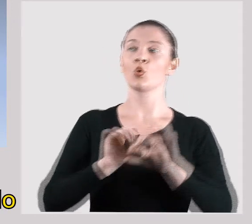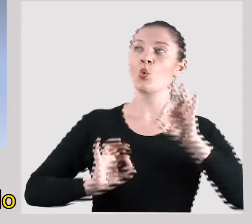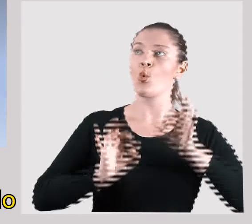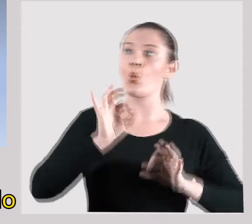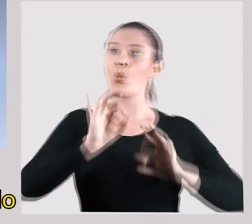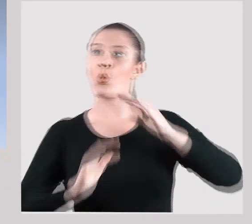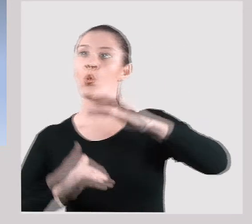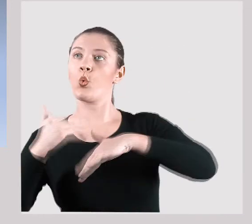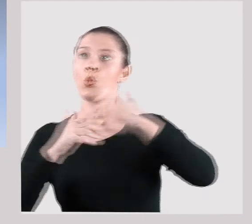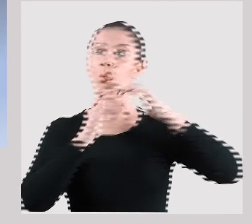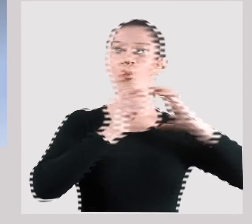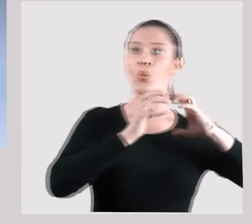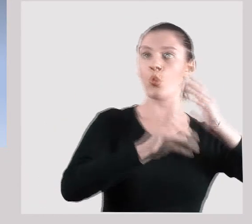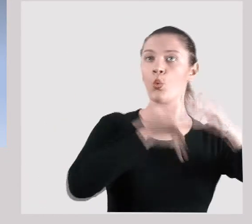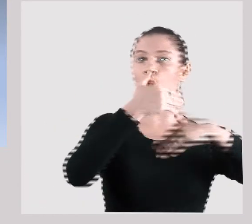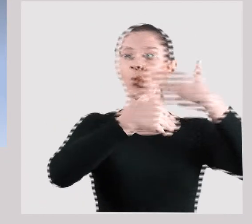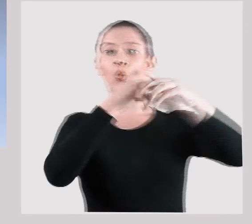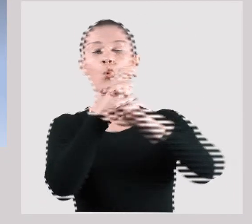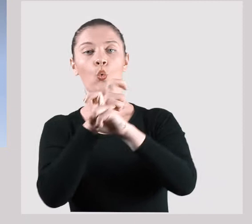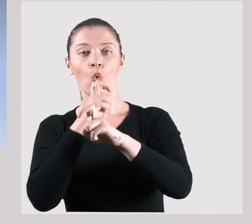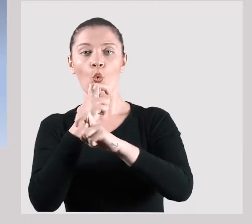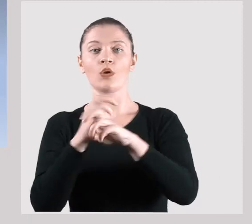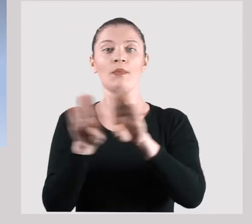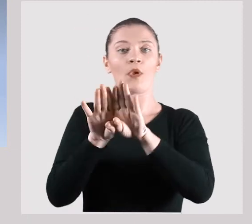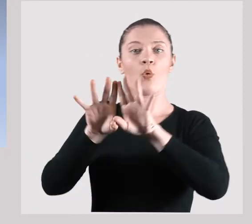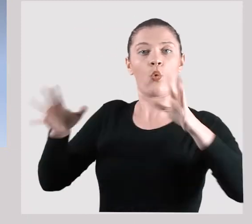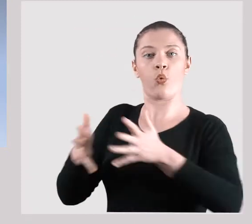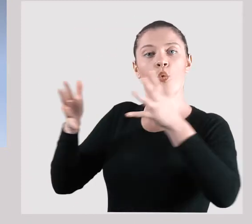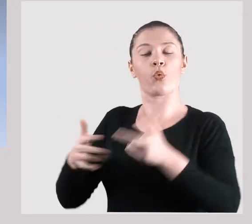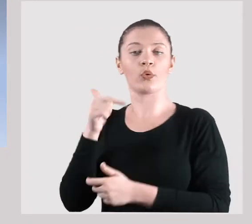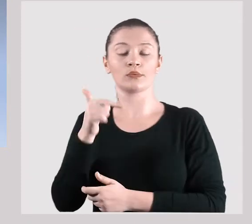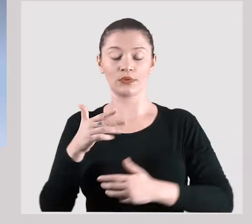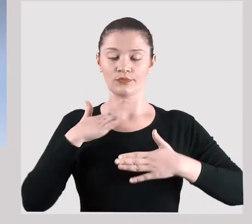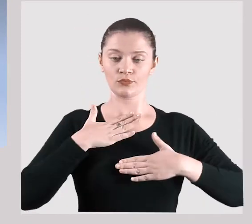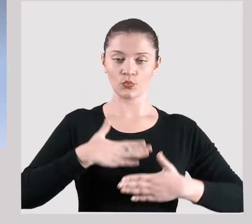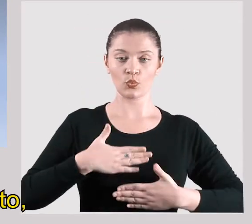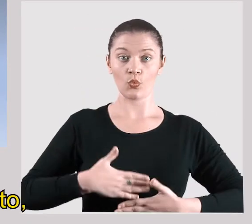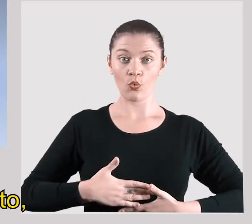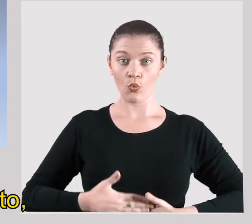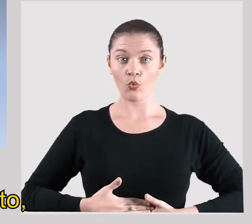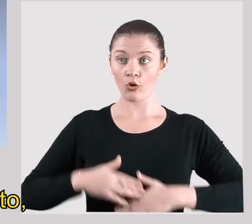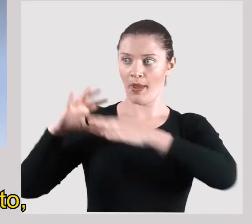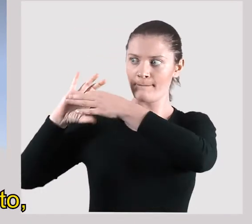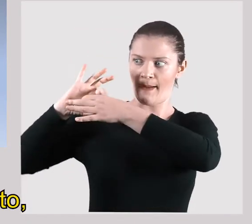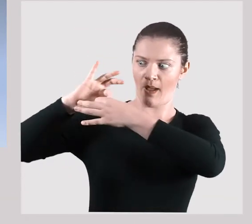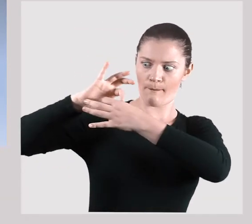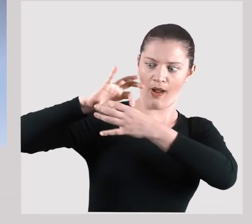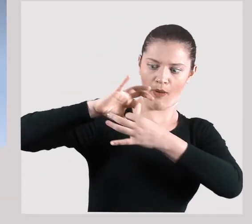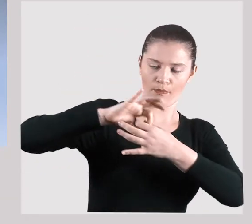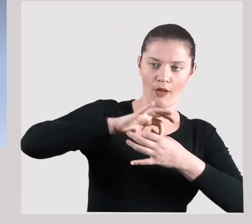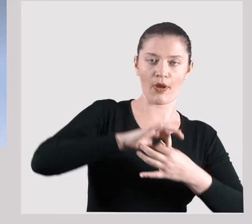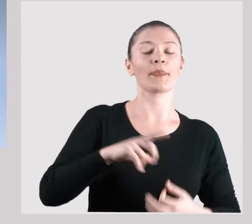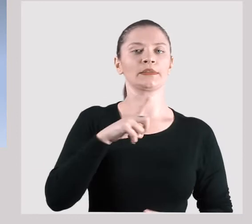se desenvolvendo e os ossos também não têm aquele estímulo. O corpo, ele é uma sinfonia, então tem todo um encadeamento, um